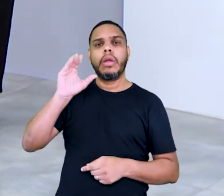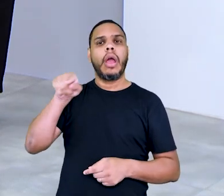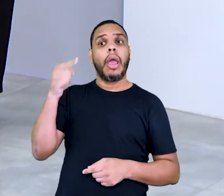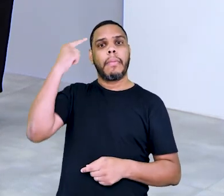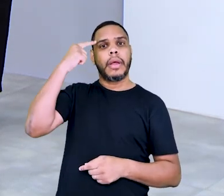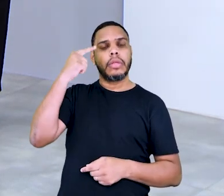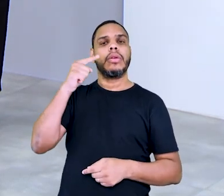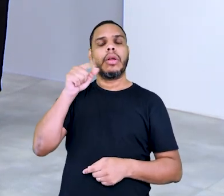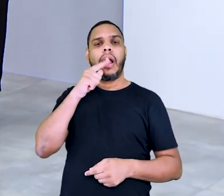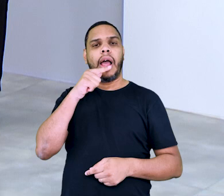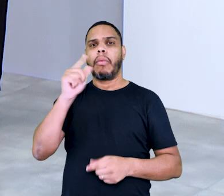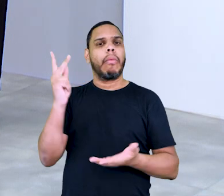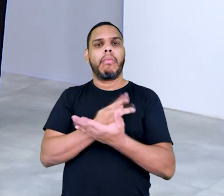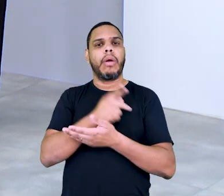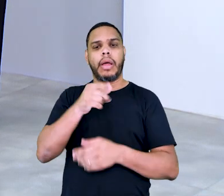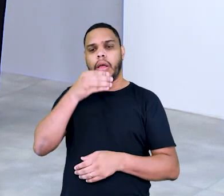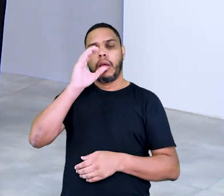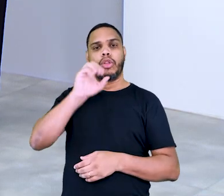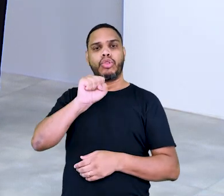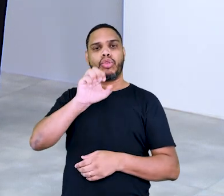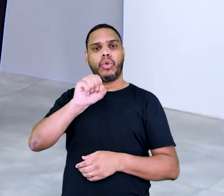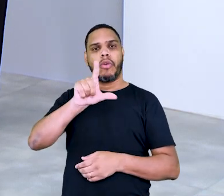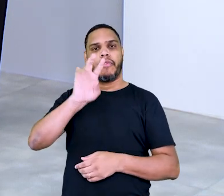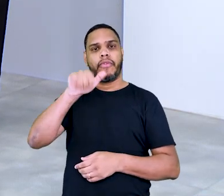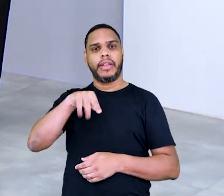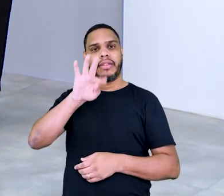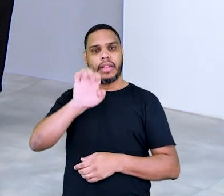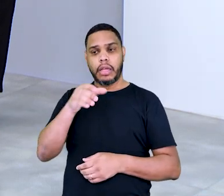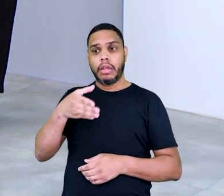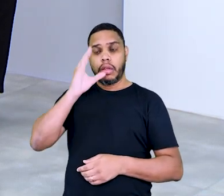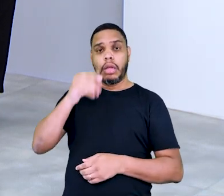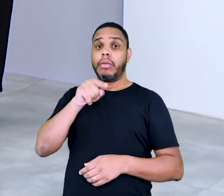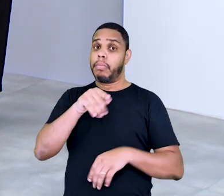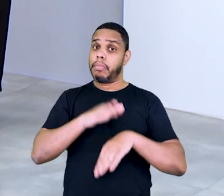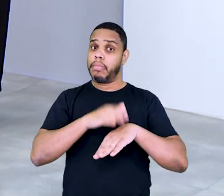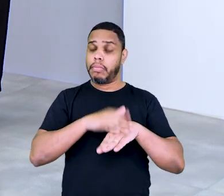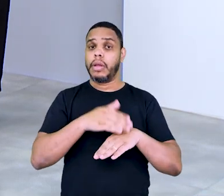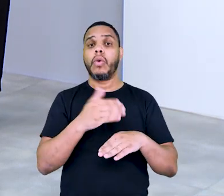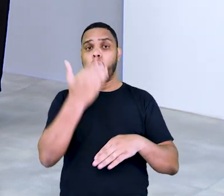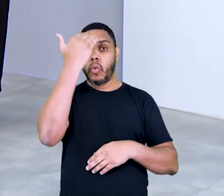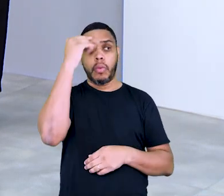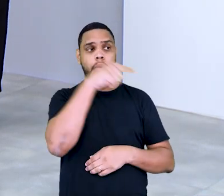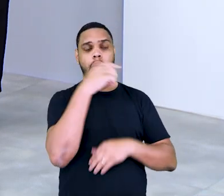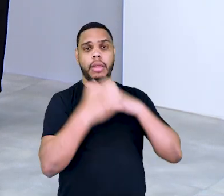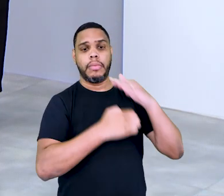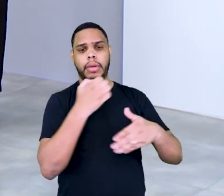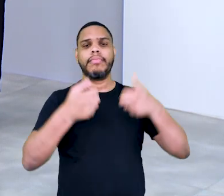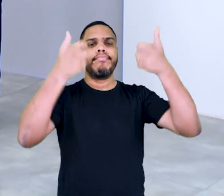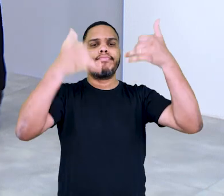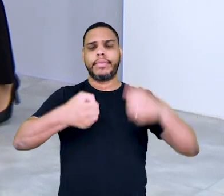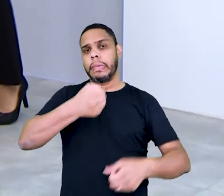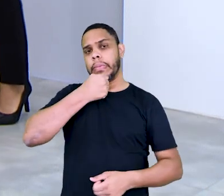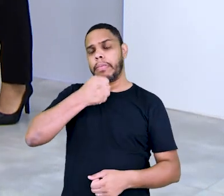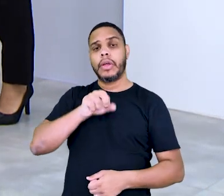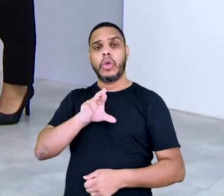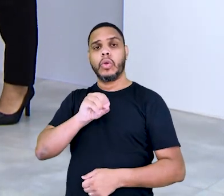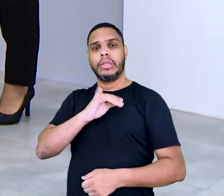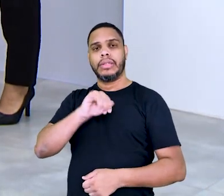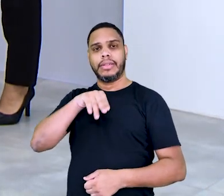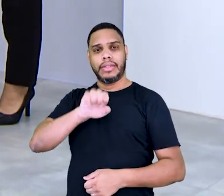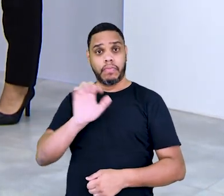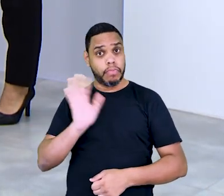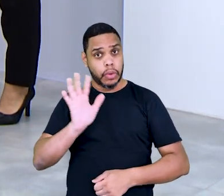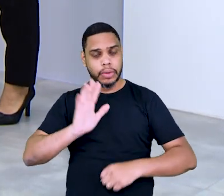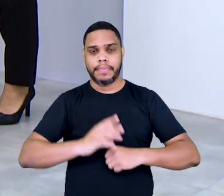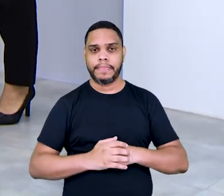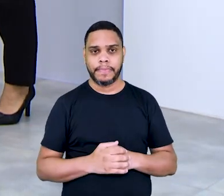A primeira turma entendeu que a conduta da empresa foi determinante para o acidente. Quem vai explicar esse caso para a gente é o repórter Rossini Gomes. Oi, Rossini.